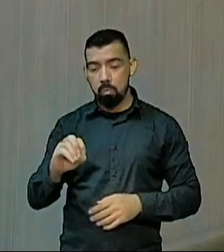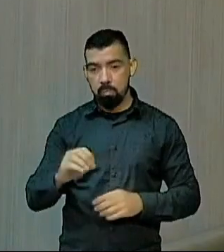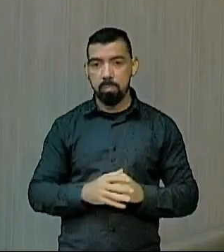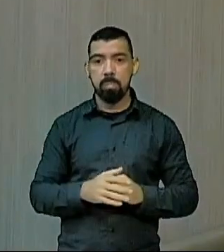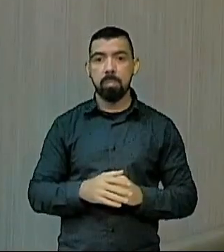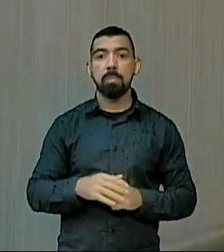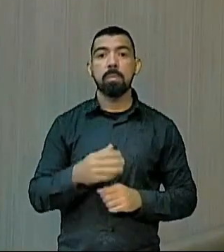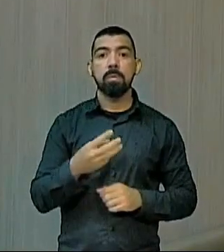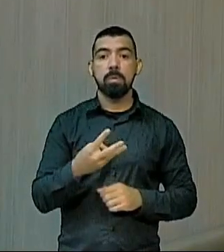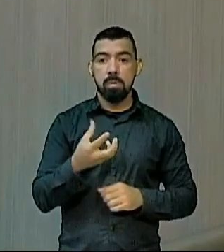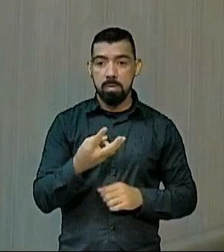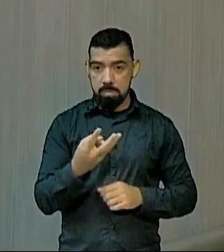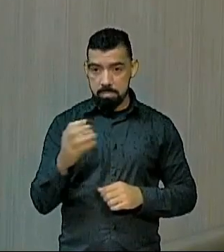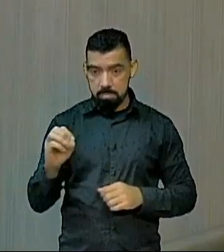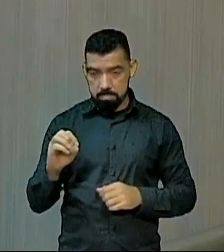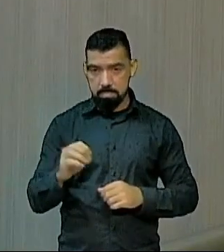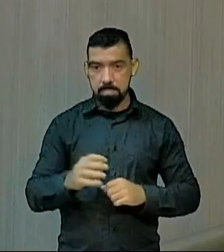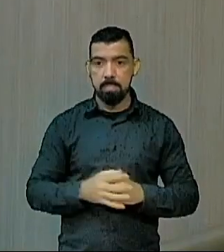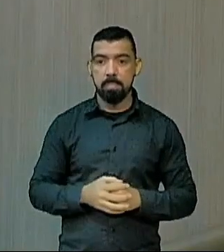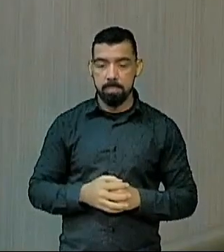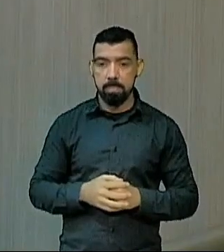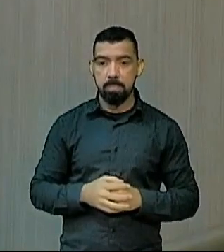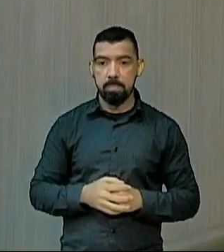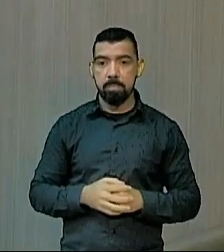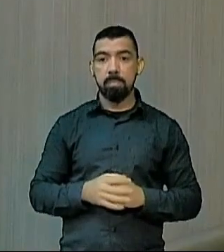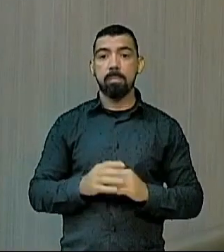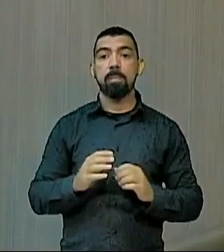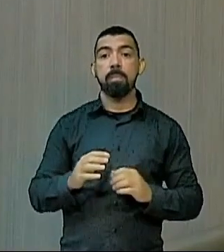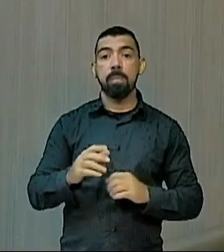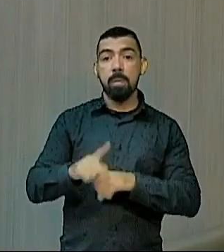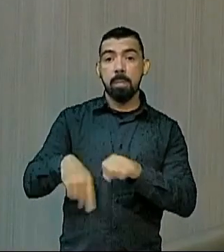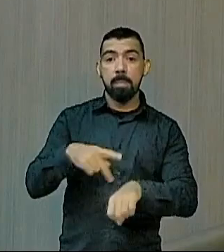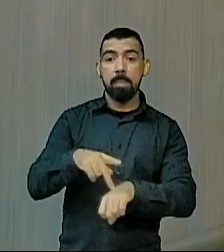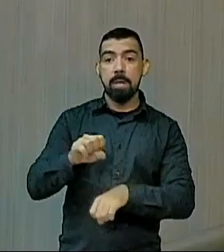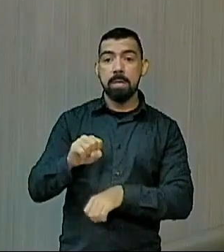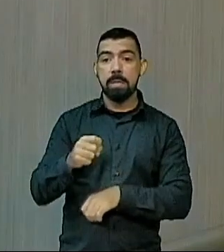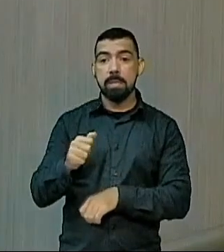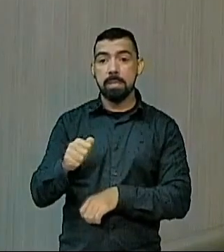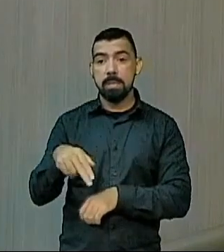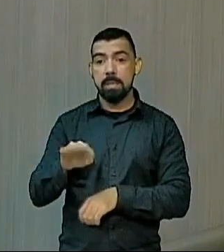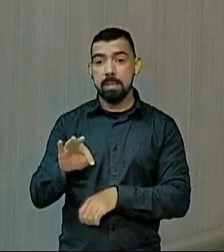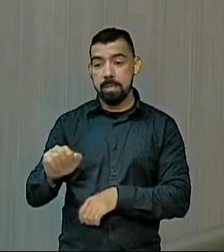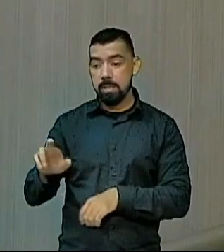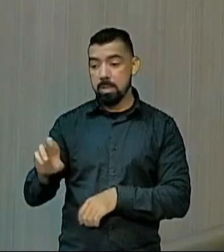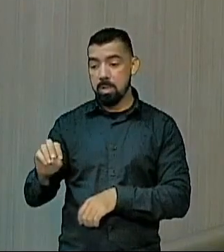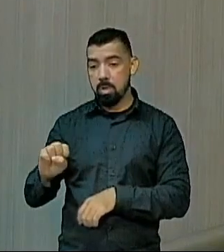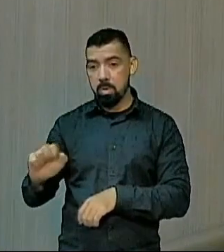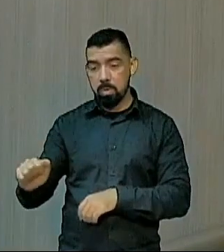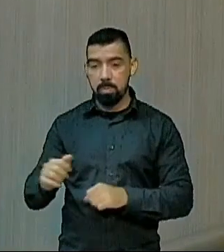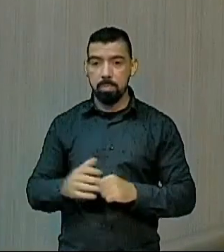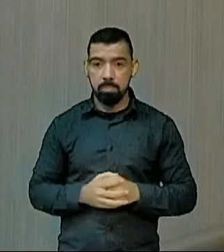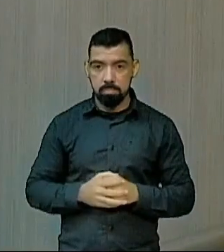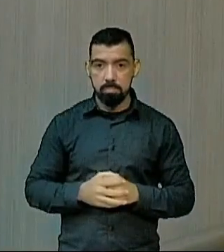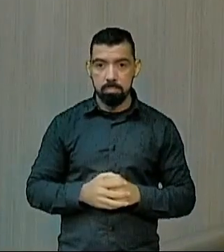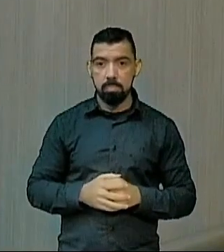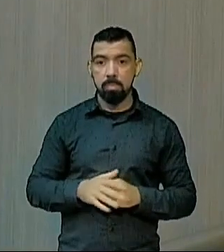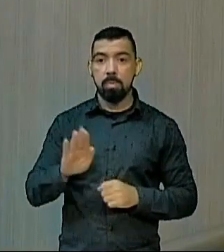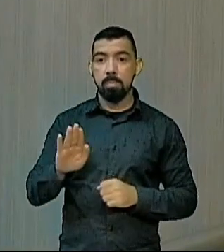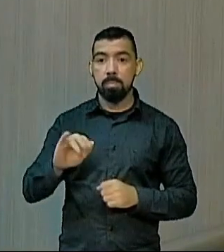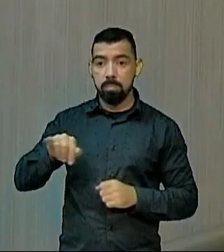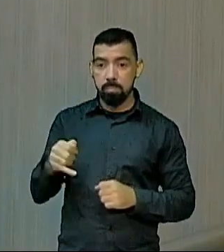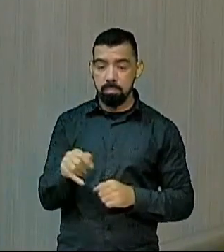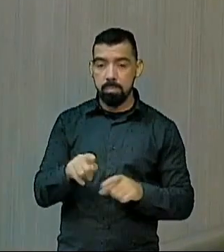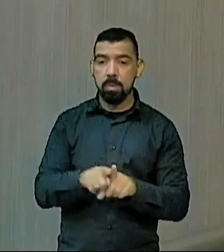630 residências no Parque Santa Rosa 603 residências no Bom Jardim